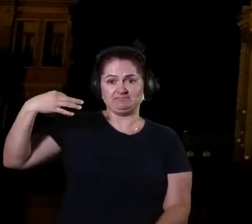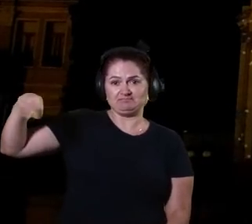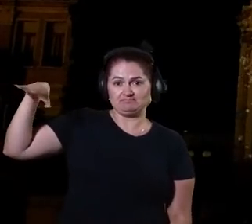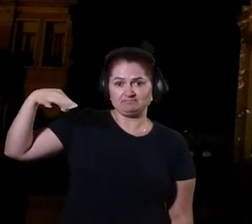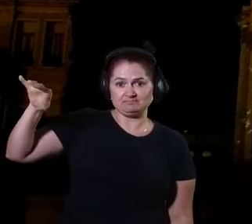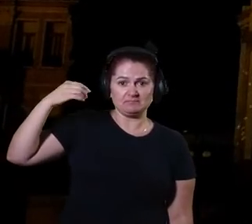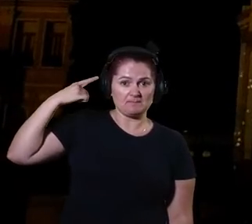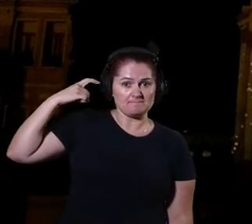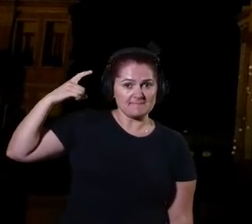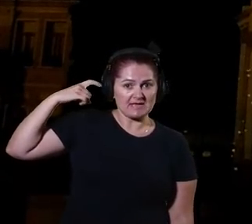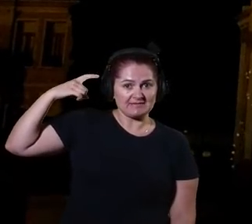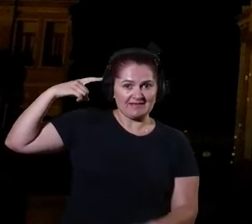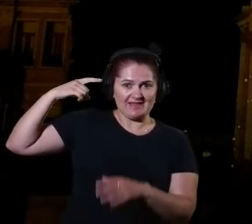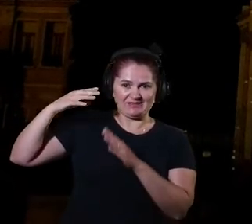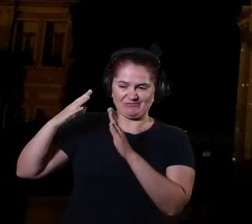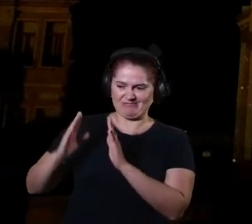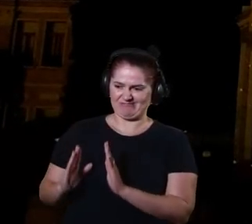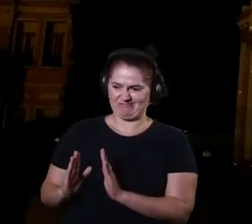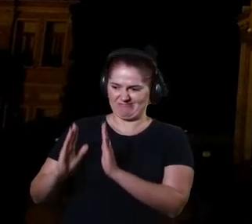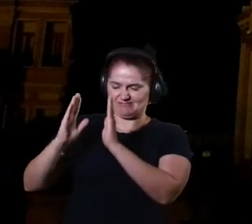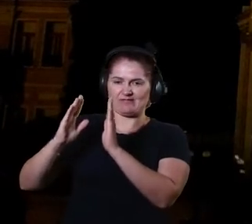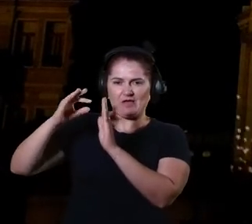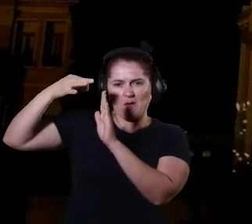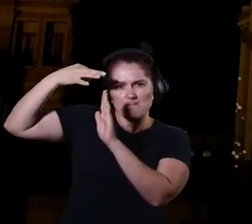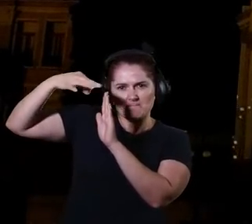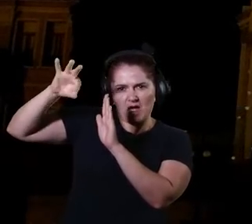se começa uma história e se termina uma história.